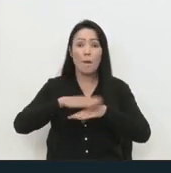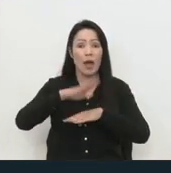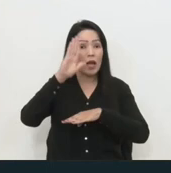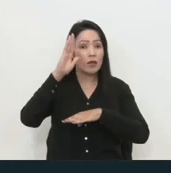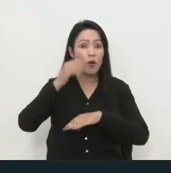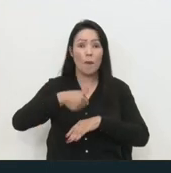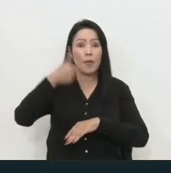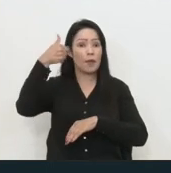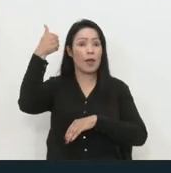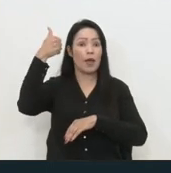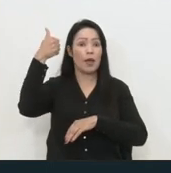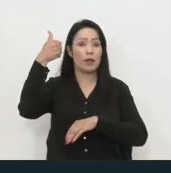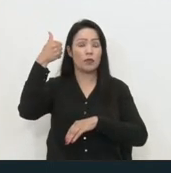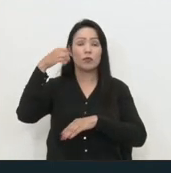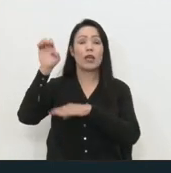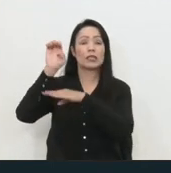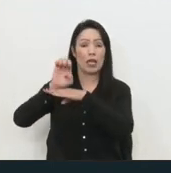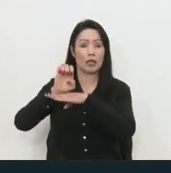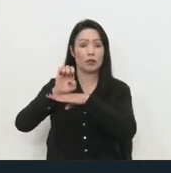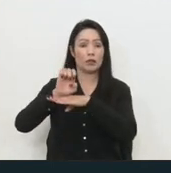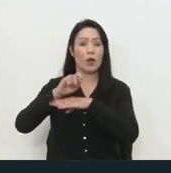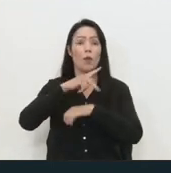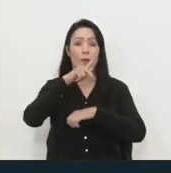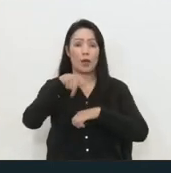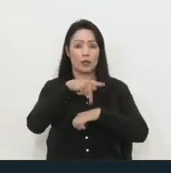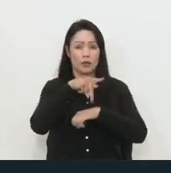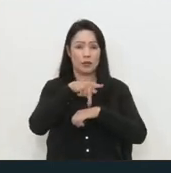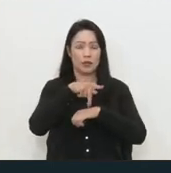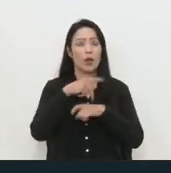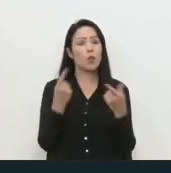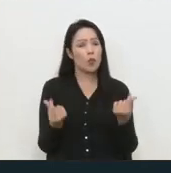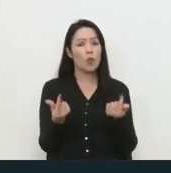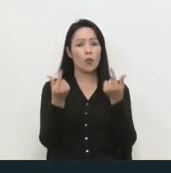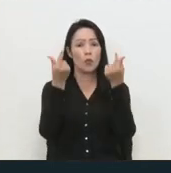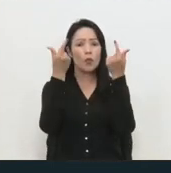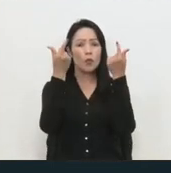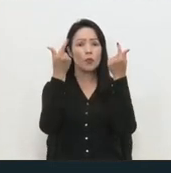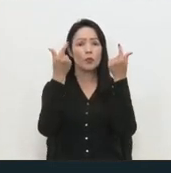do nosso país um estado Rico